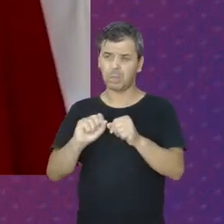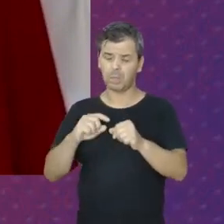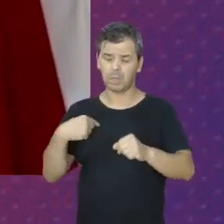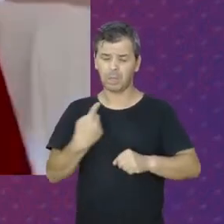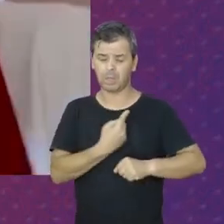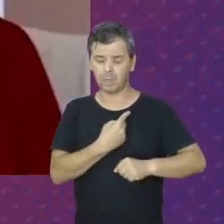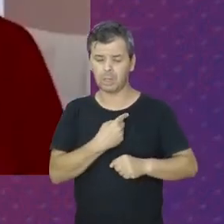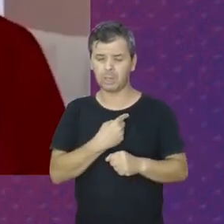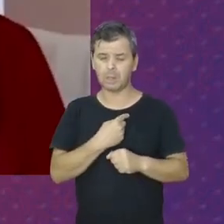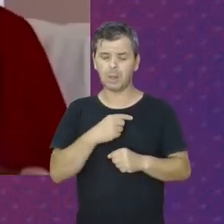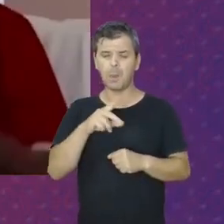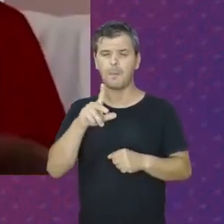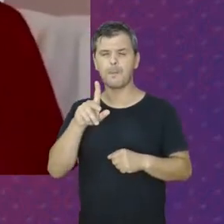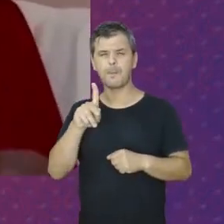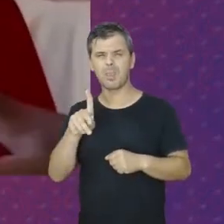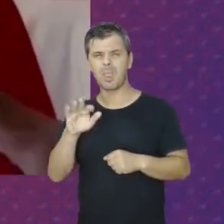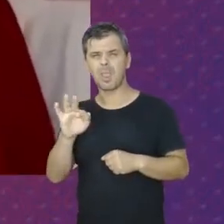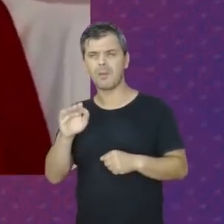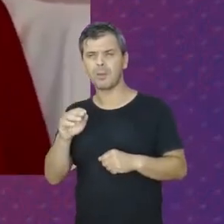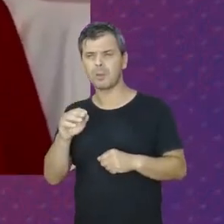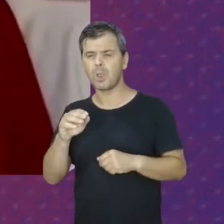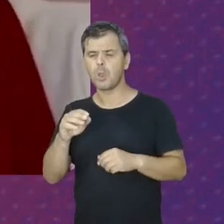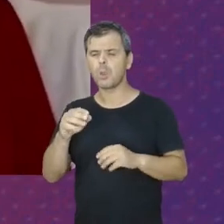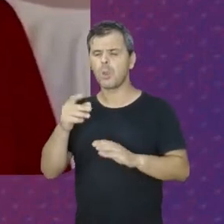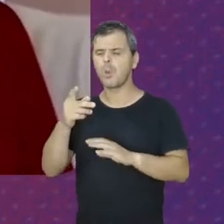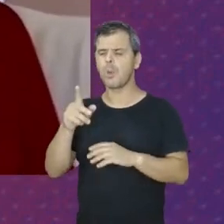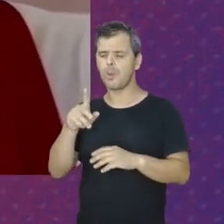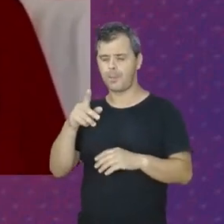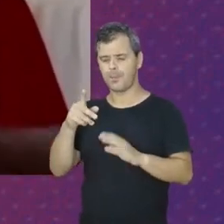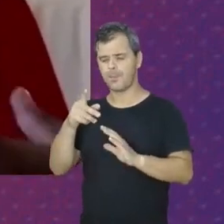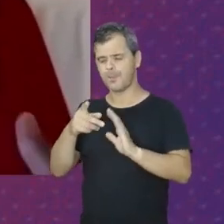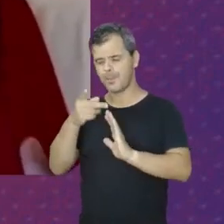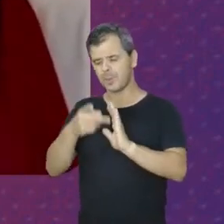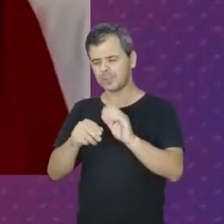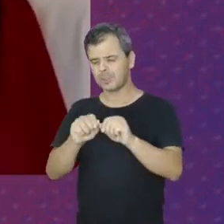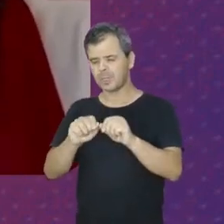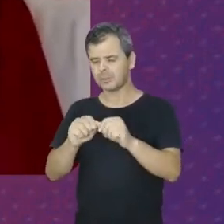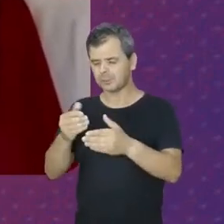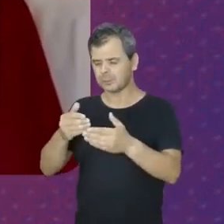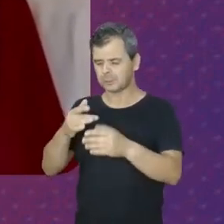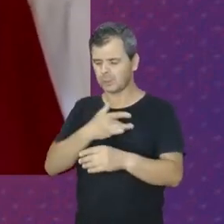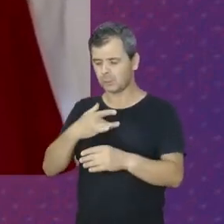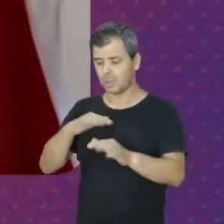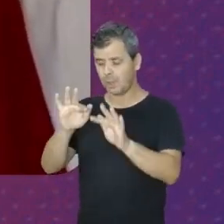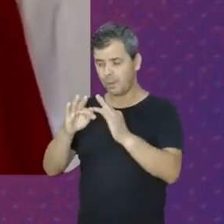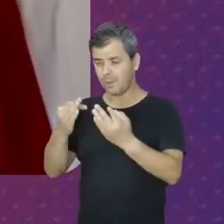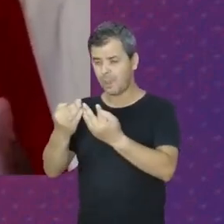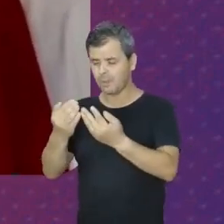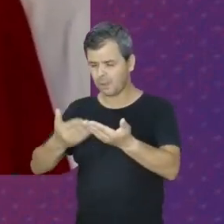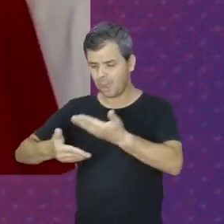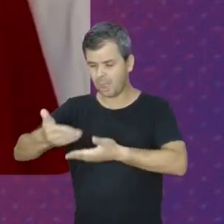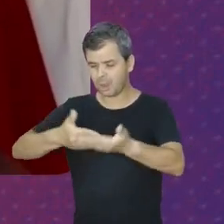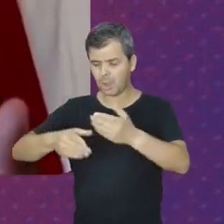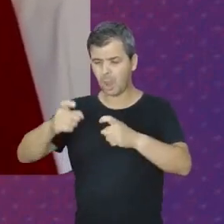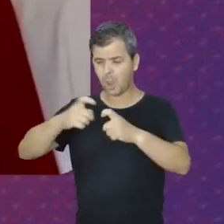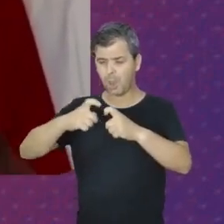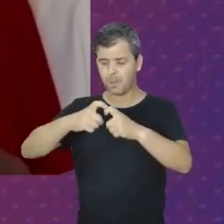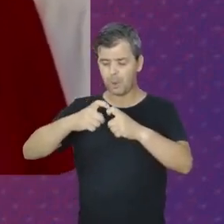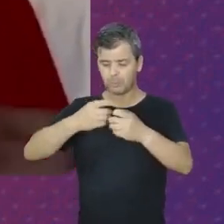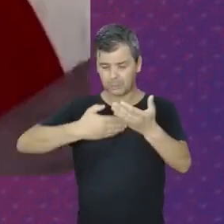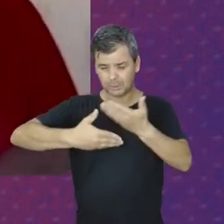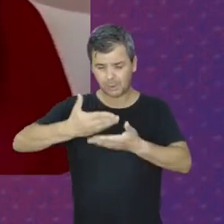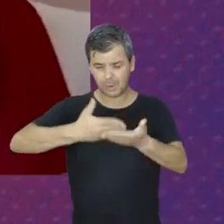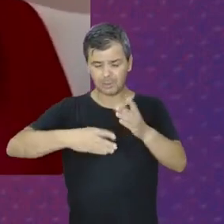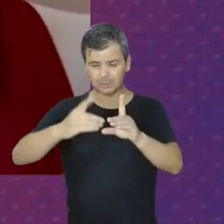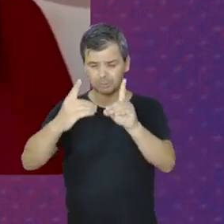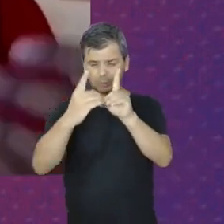lá no PSF, no Programa da Saúde da Família. Ali é o atendimento. Nós precisamos fazer com que os médicos possam atender de